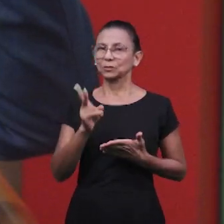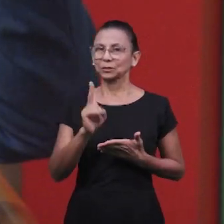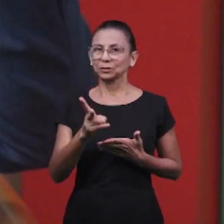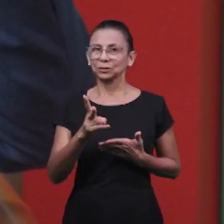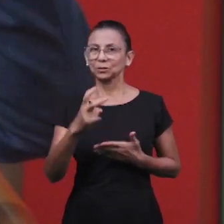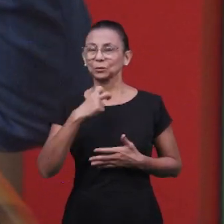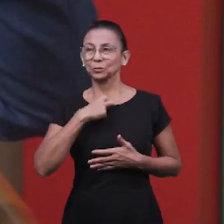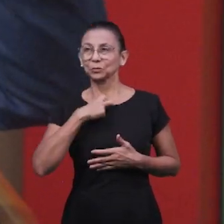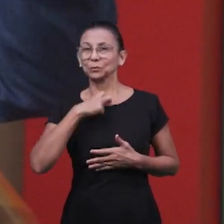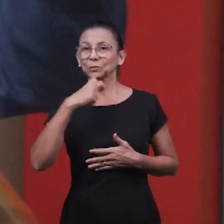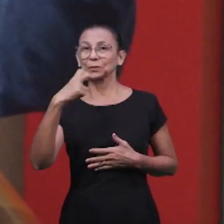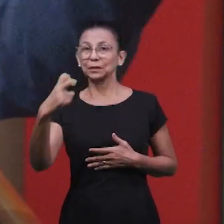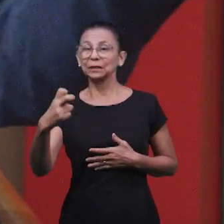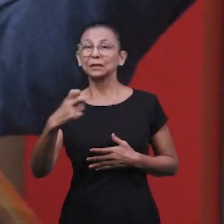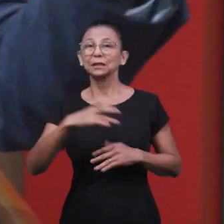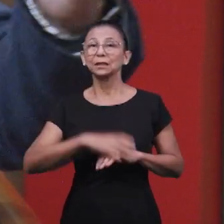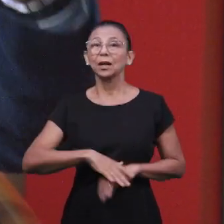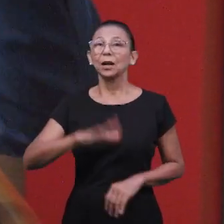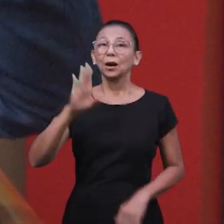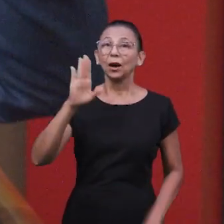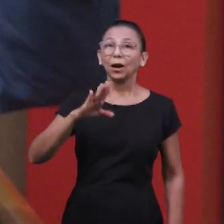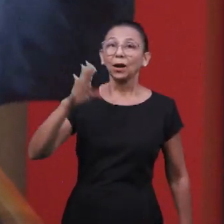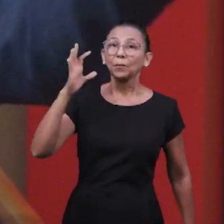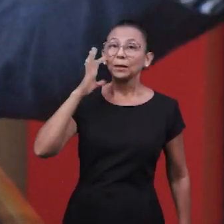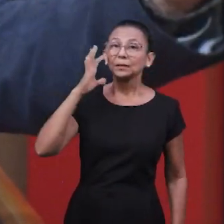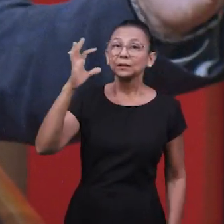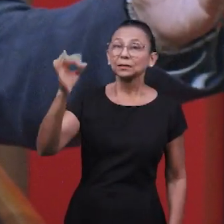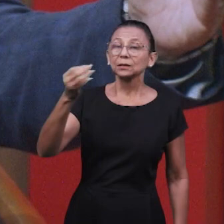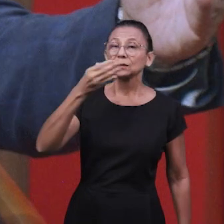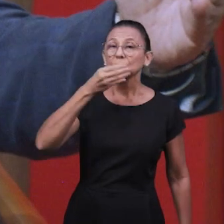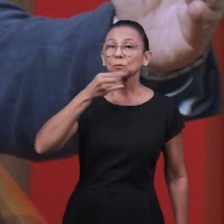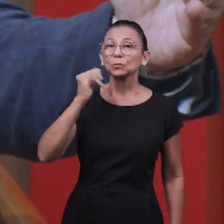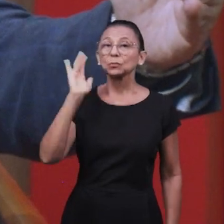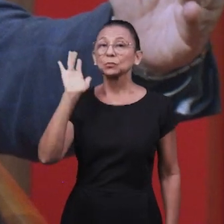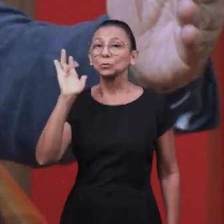é o clamor, é o brado do Espírito Santo: eis o noivo,